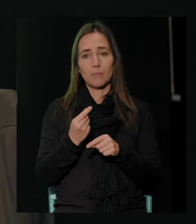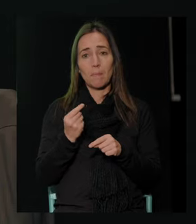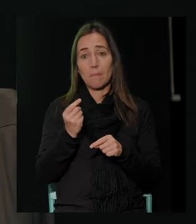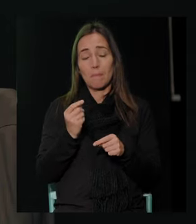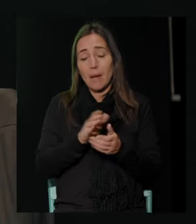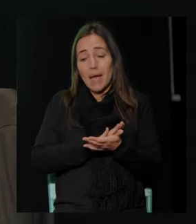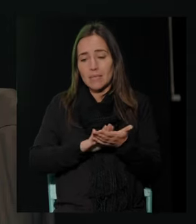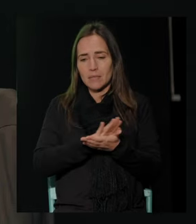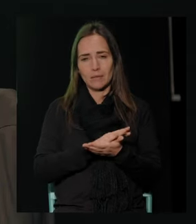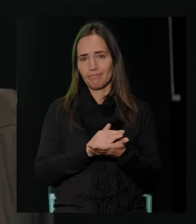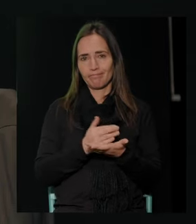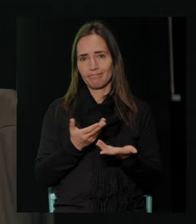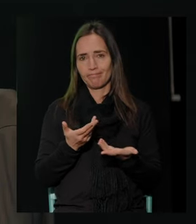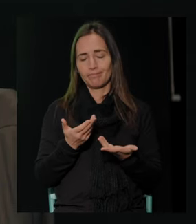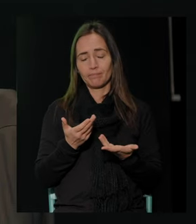elementares.